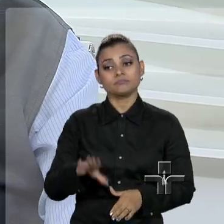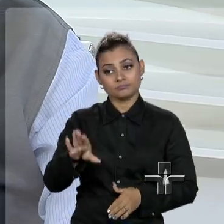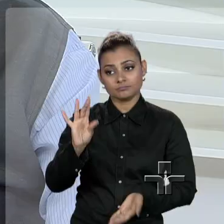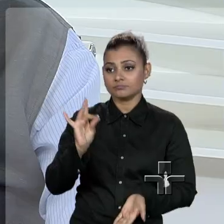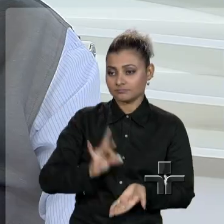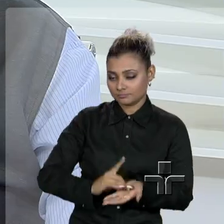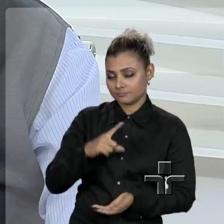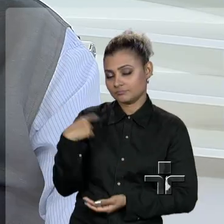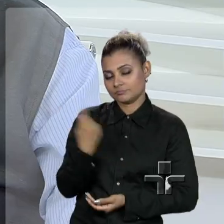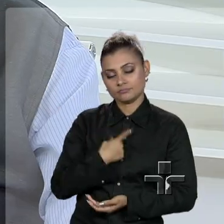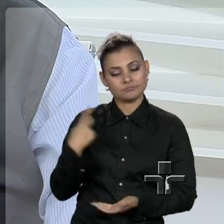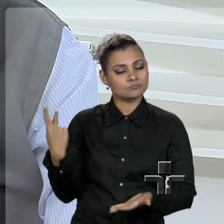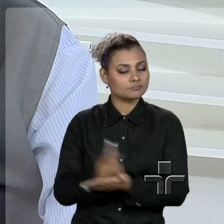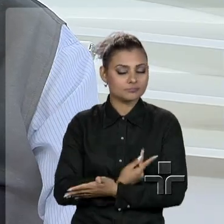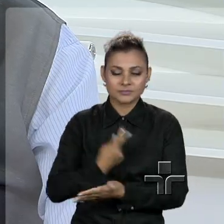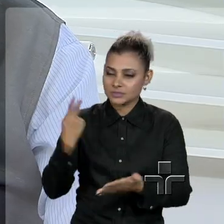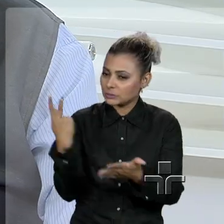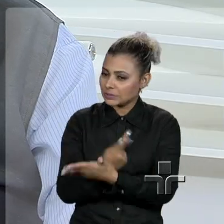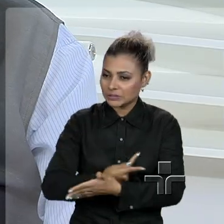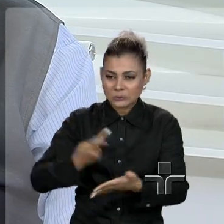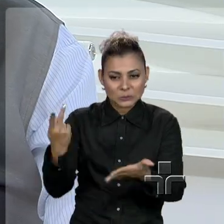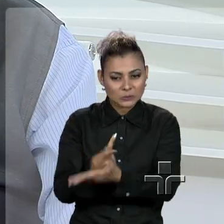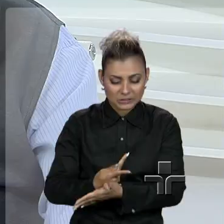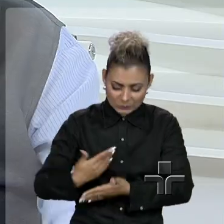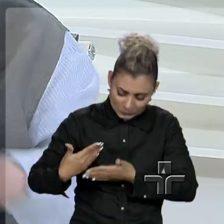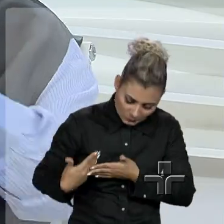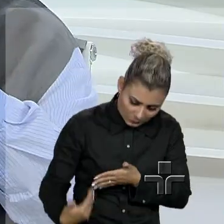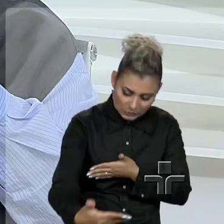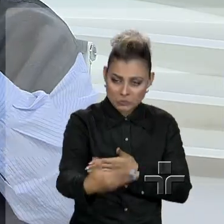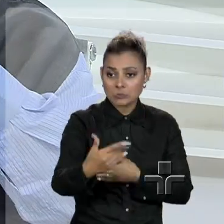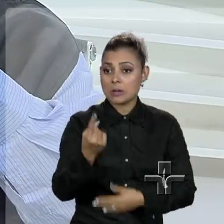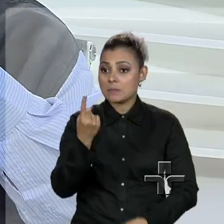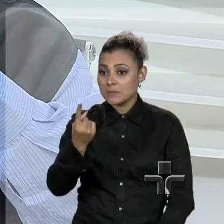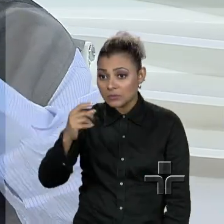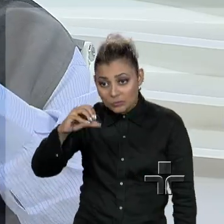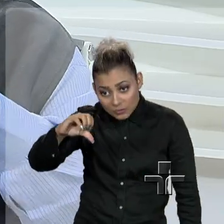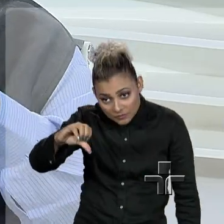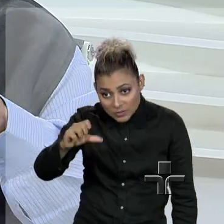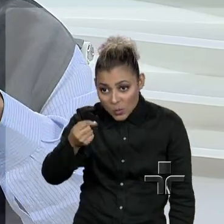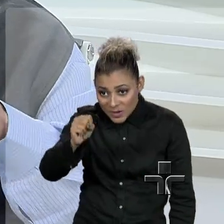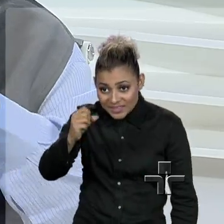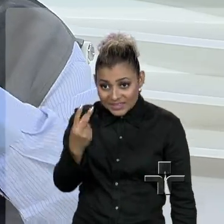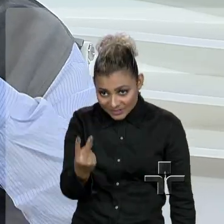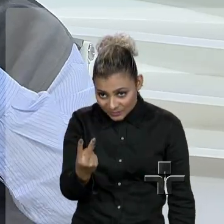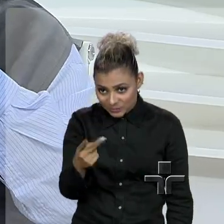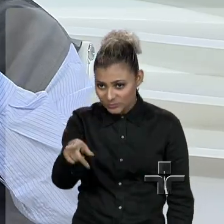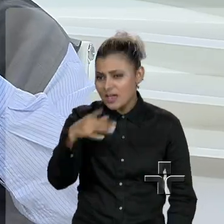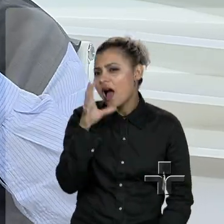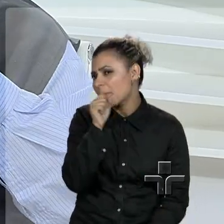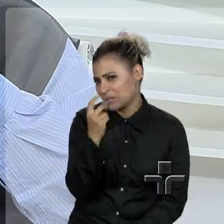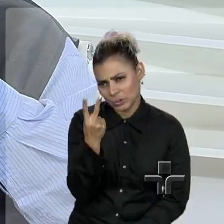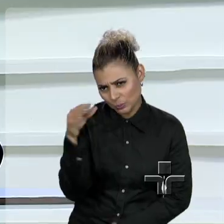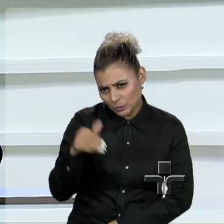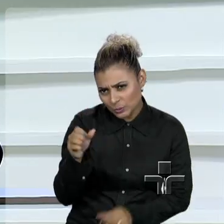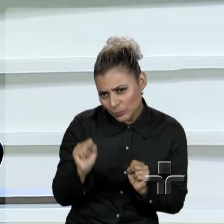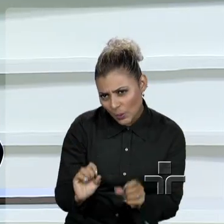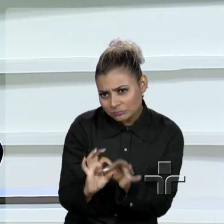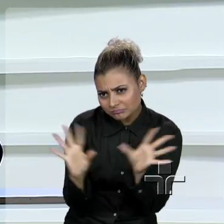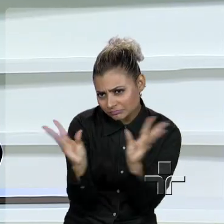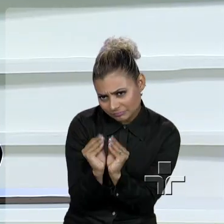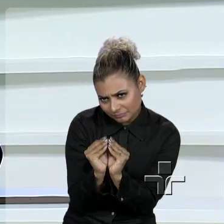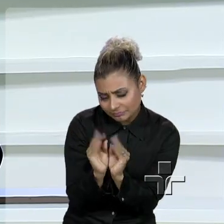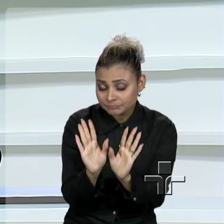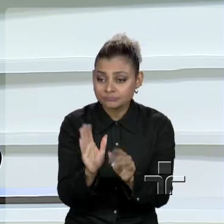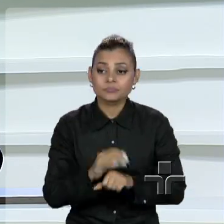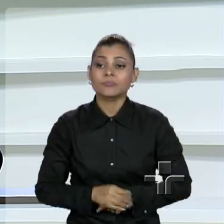cometemos muitos erros. A partir de 82, é preciso, se você me permitir, 2 minutos. Claro. Quando